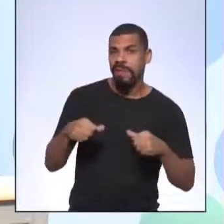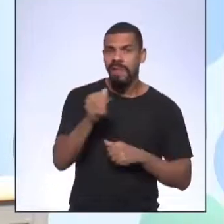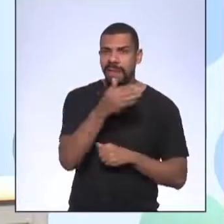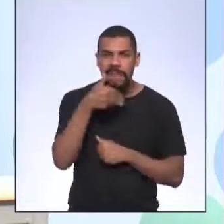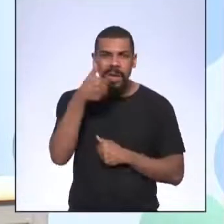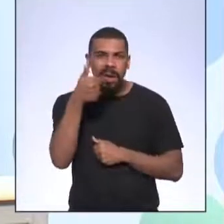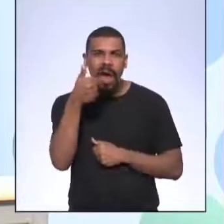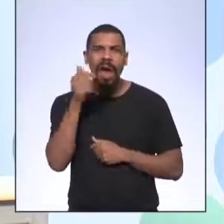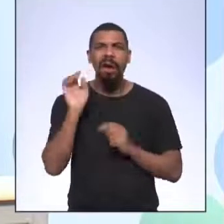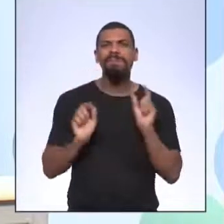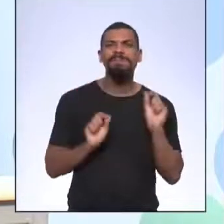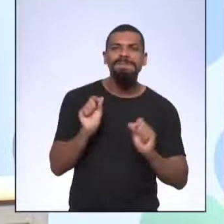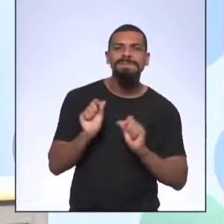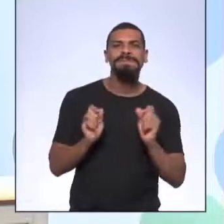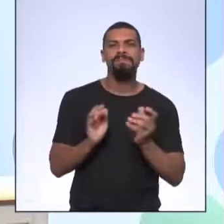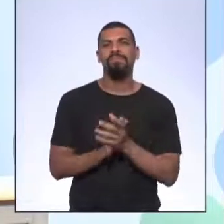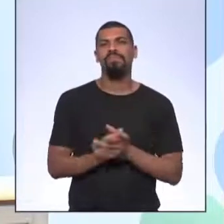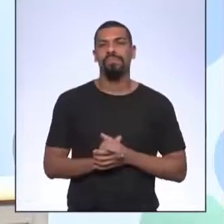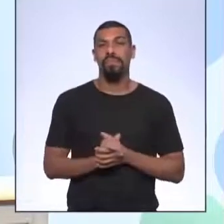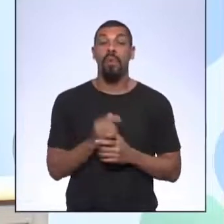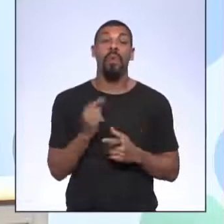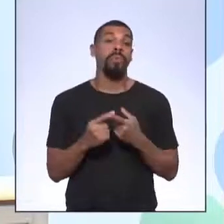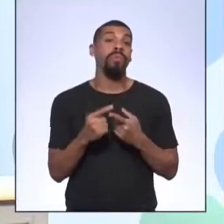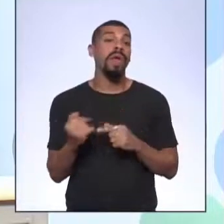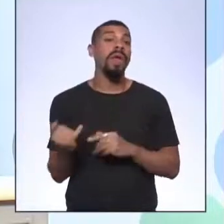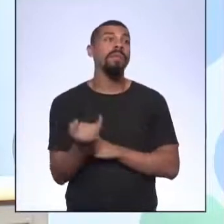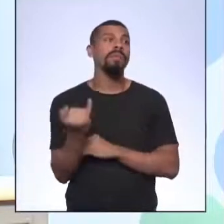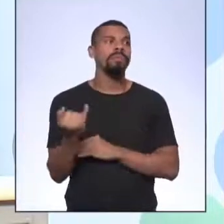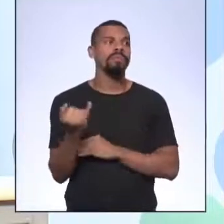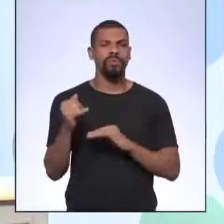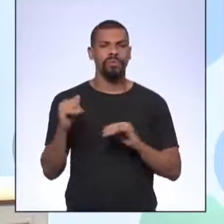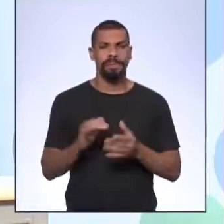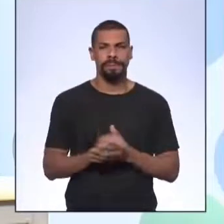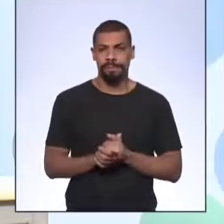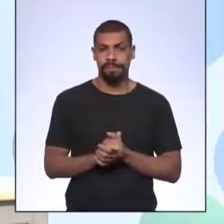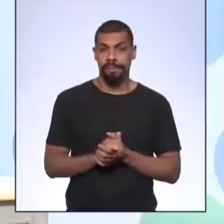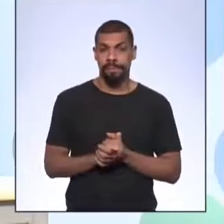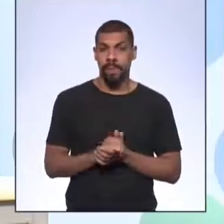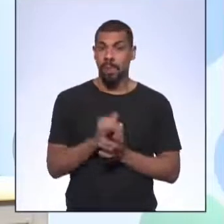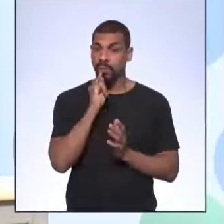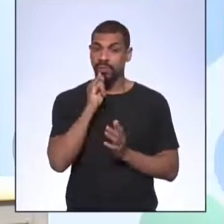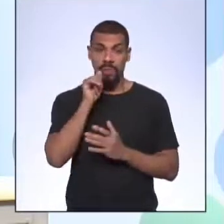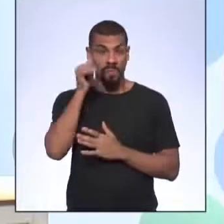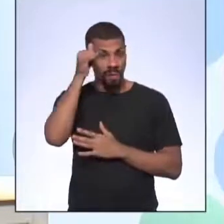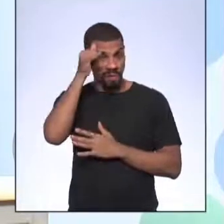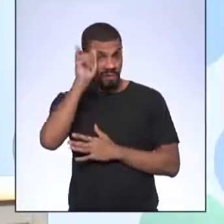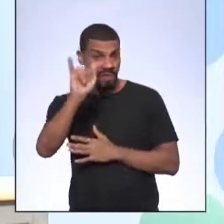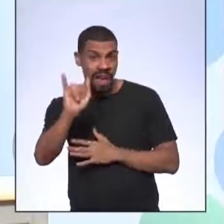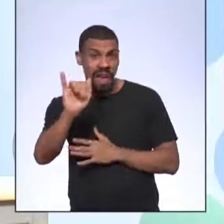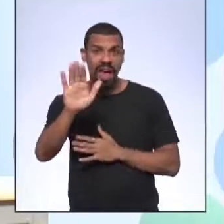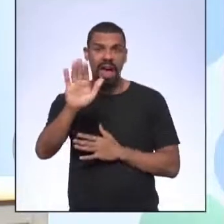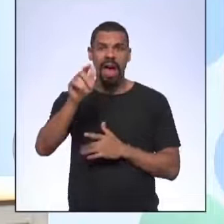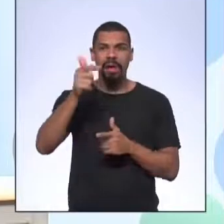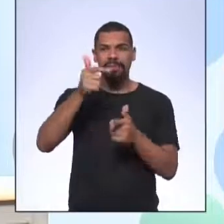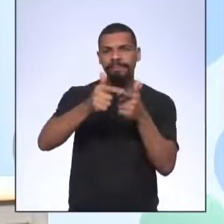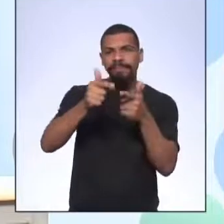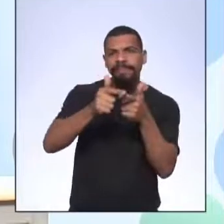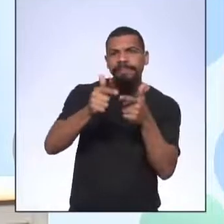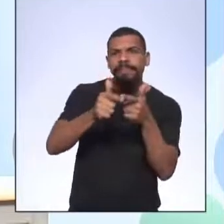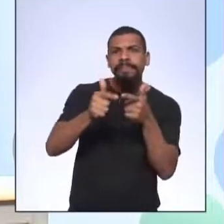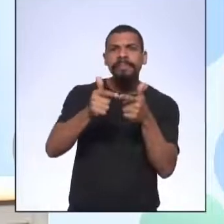deu Tão certo assim por quê que é importante a gente fazer esse tipo de avaliação justamente para evitar que algum problema